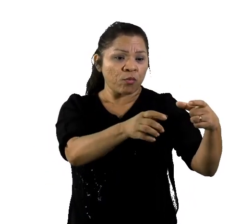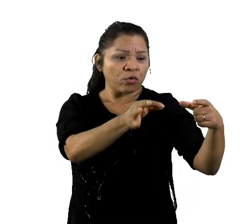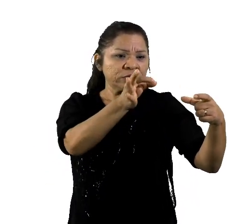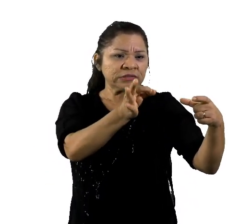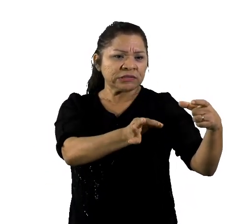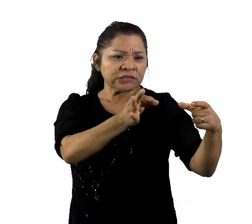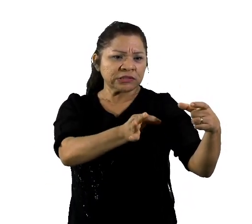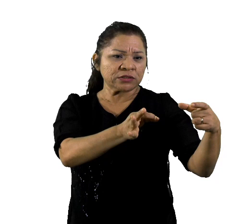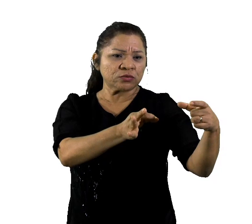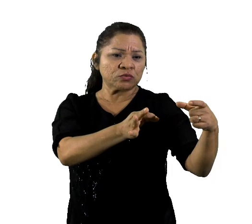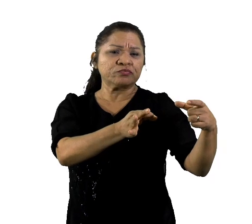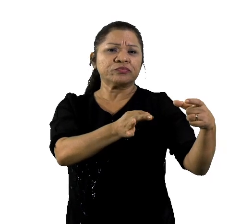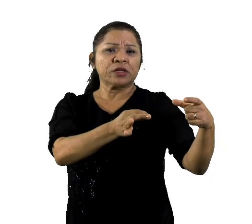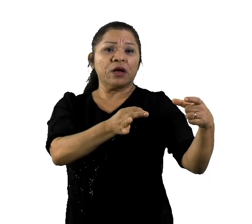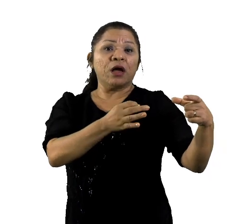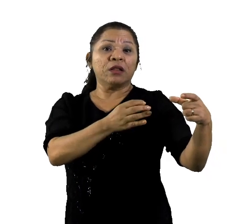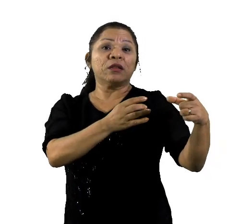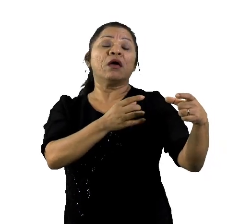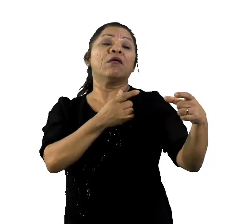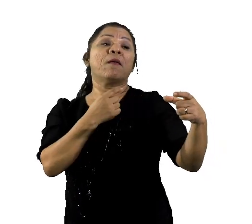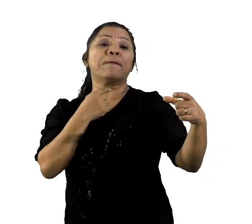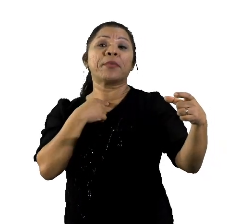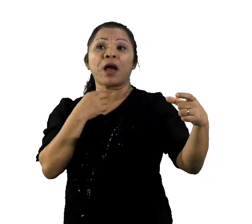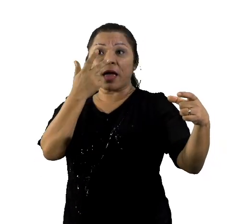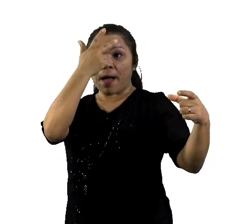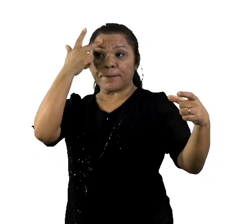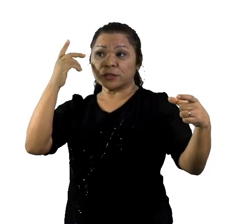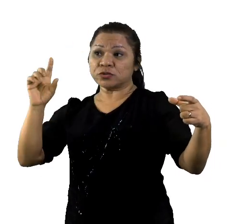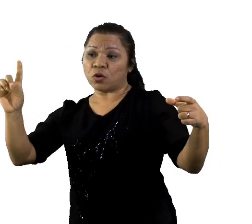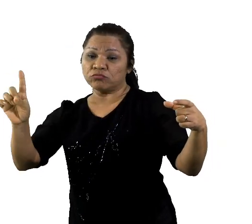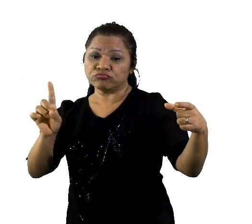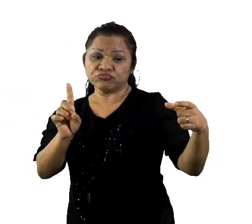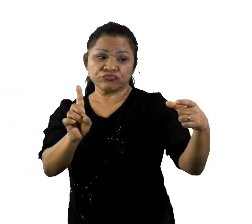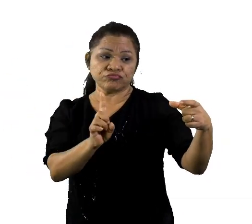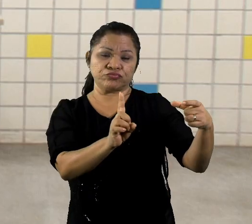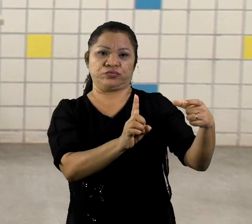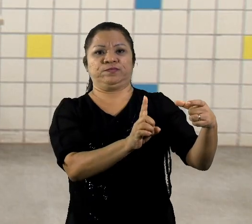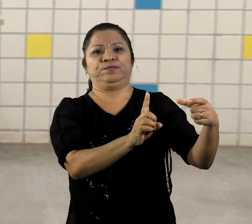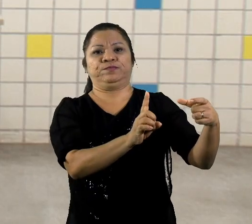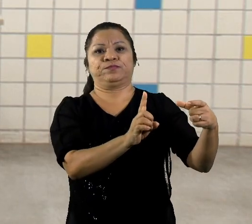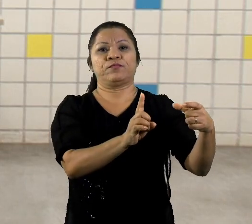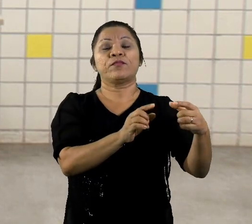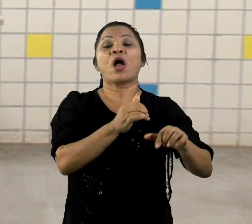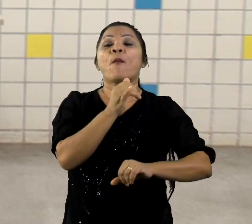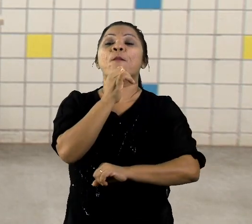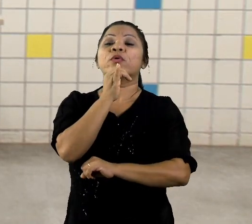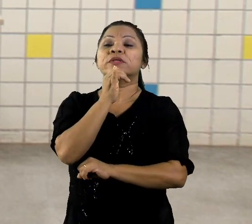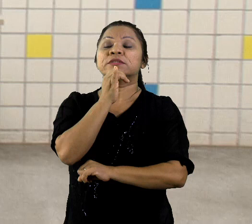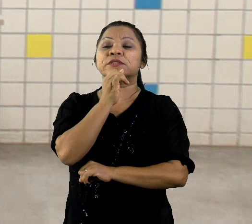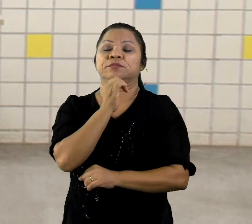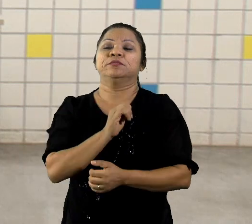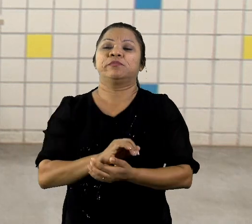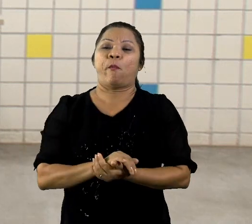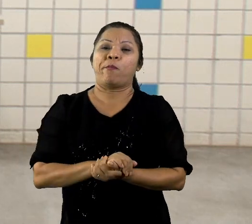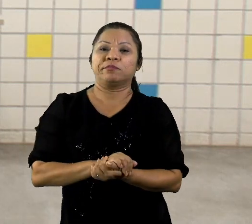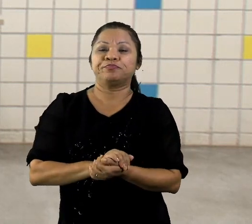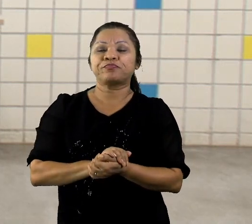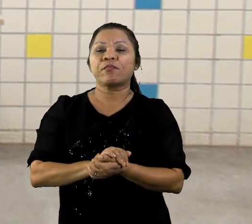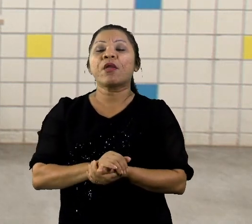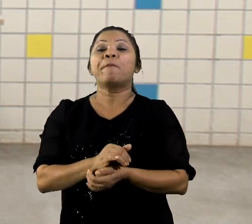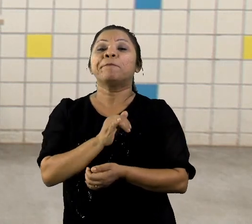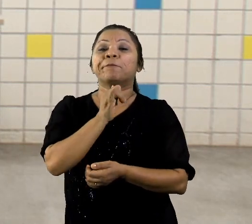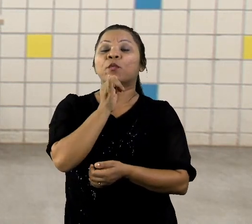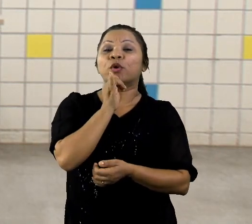de alguma coisa para que alguém se oriente. Olha esse exemplo que eu trouxe para vocês. Então, aqui nós